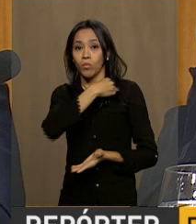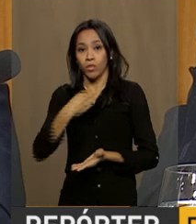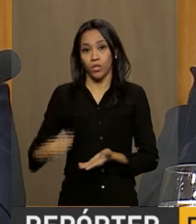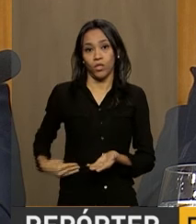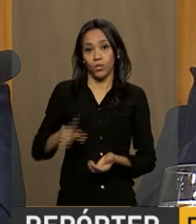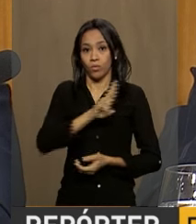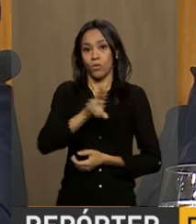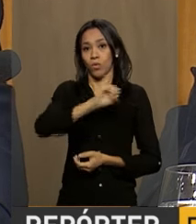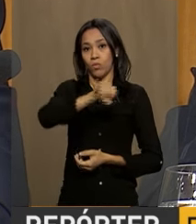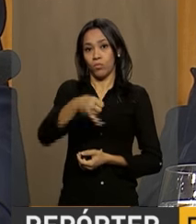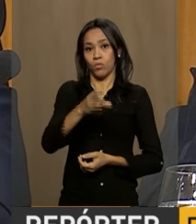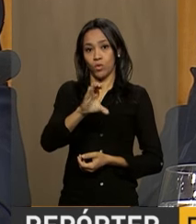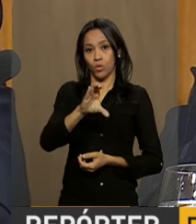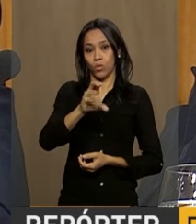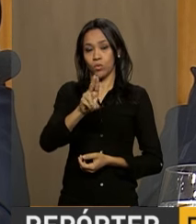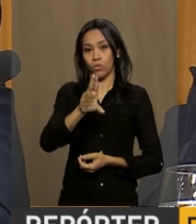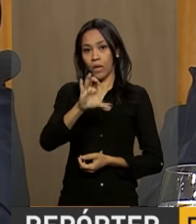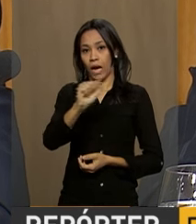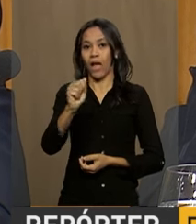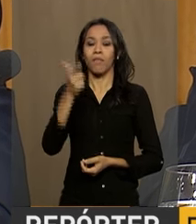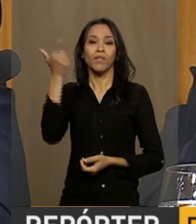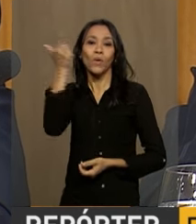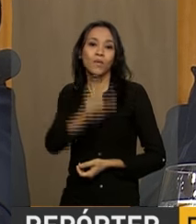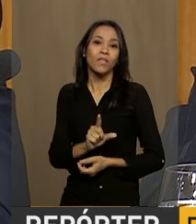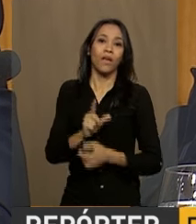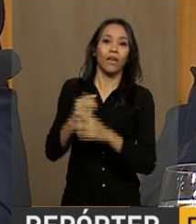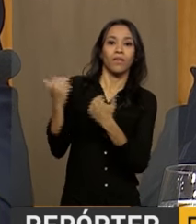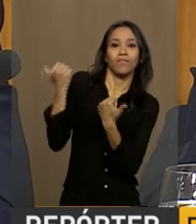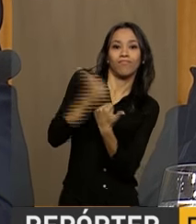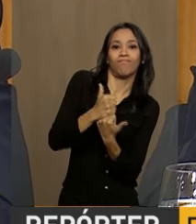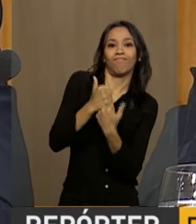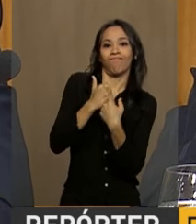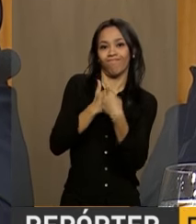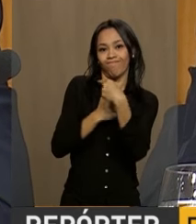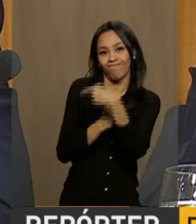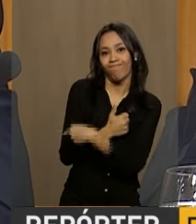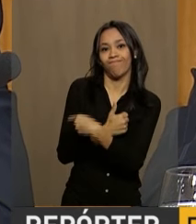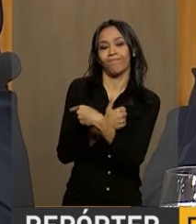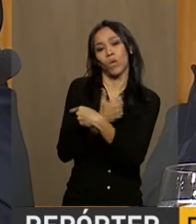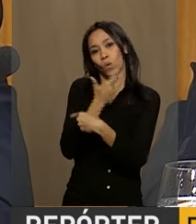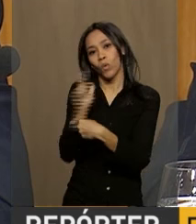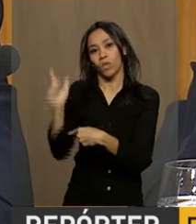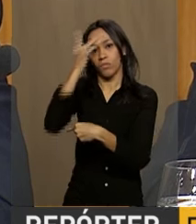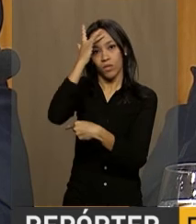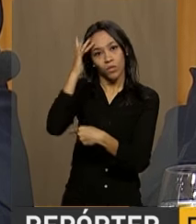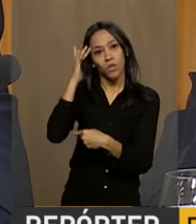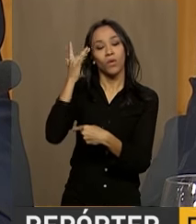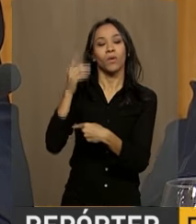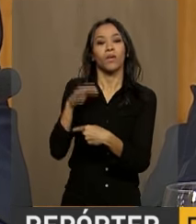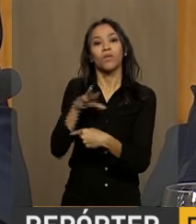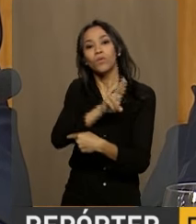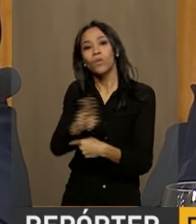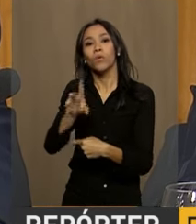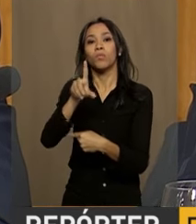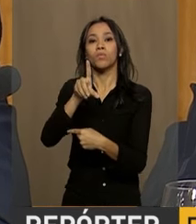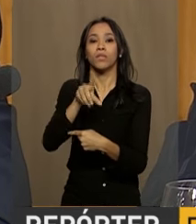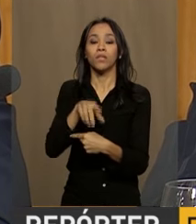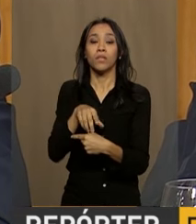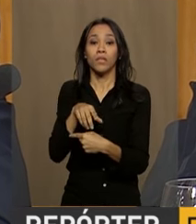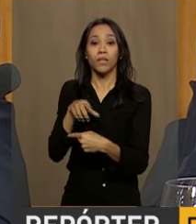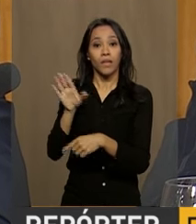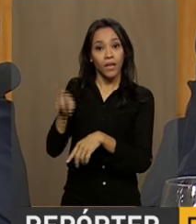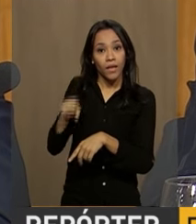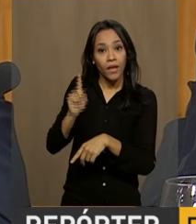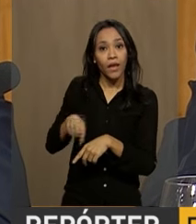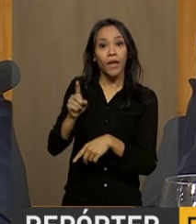o governo ganha no Senado, aquele que tem se consagrado, e aqui não trago nenhuma novidade, do